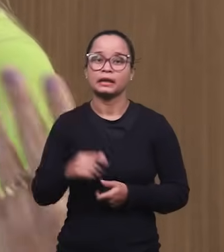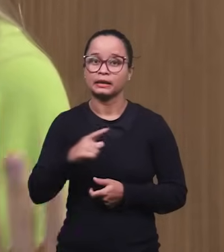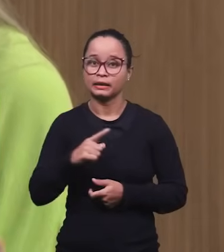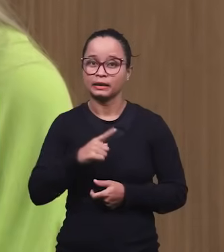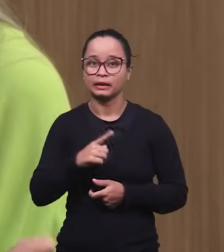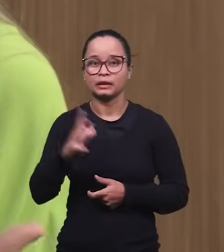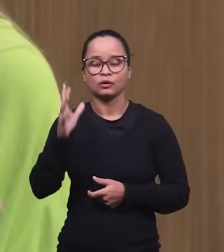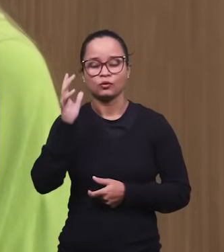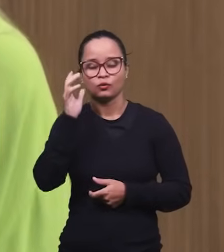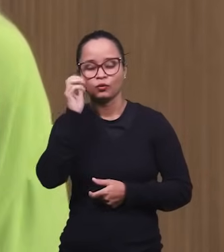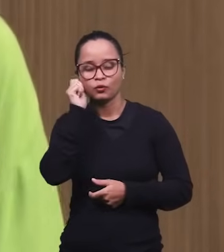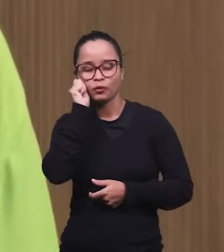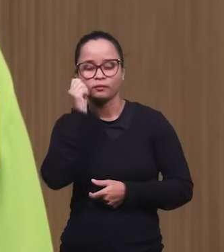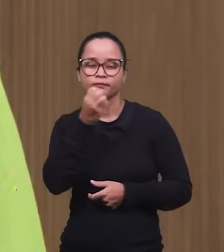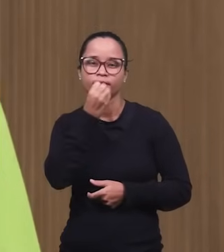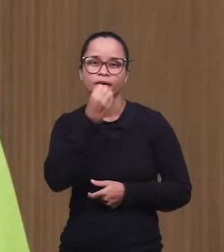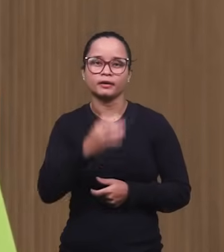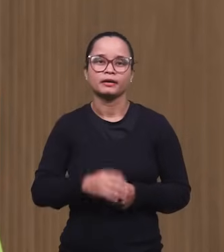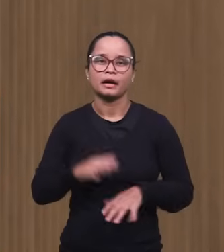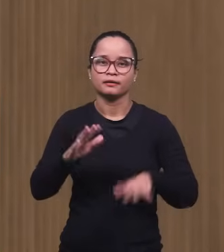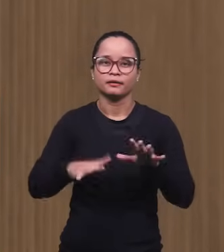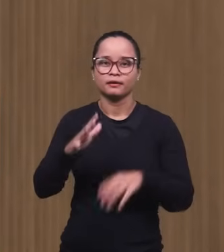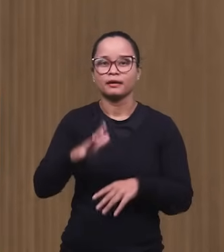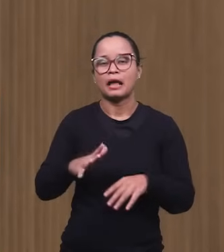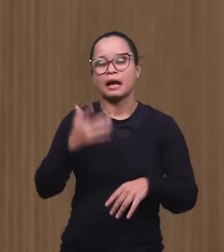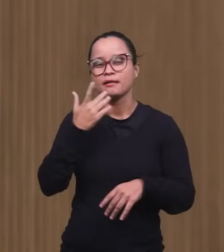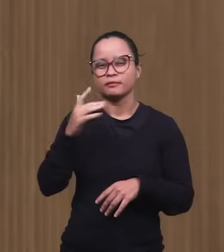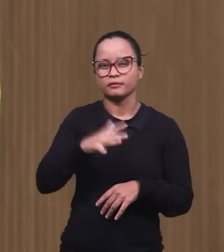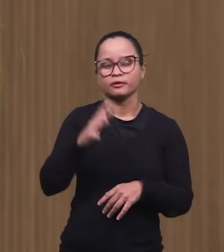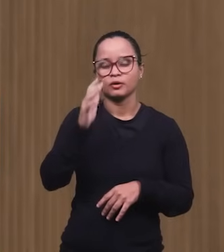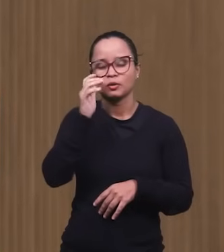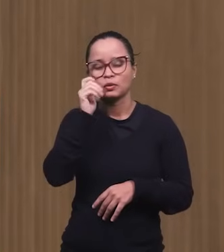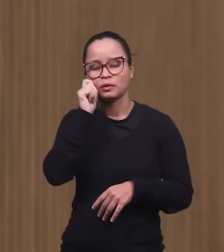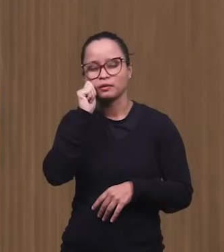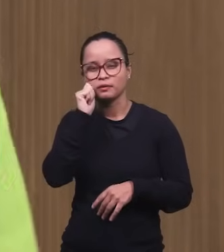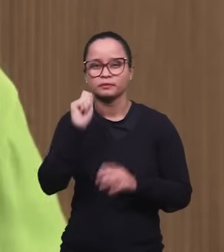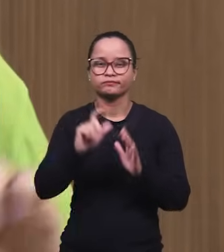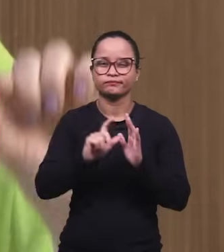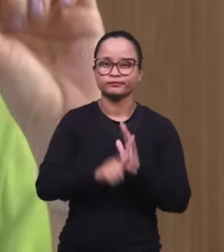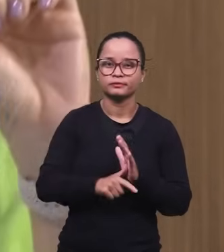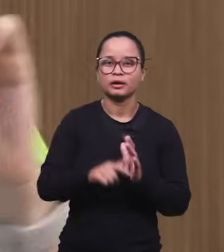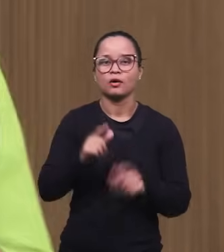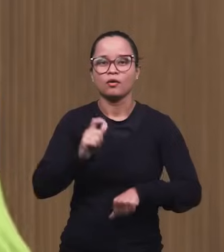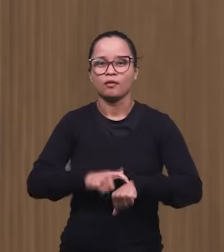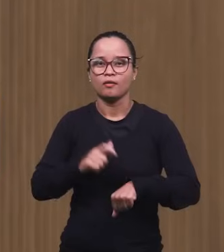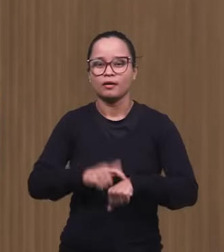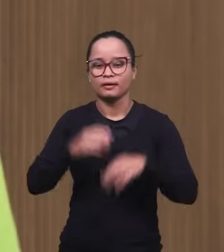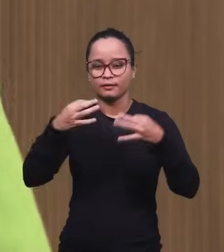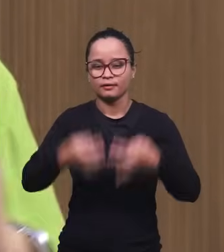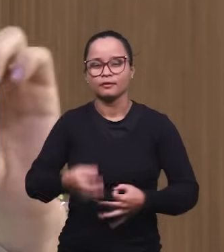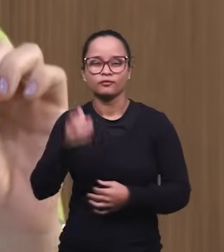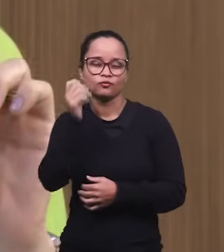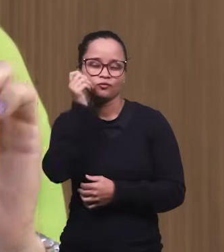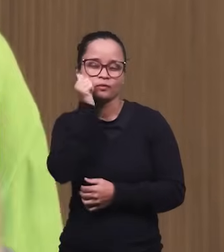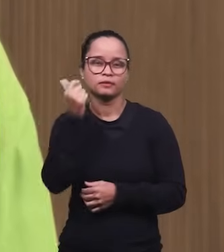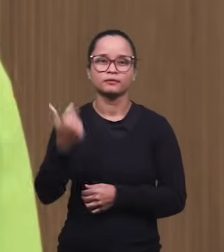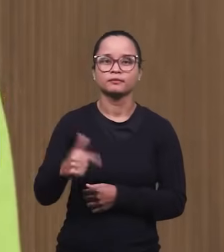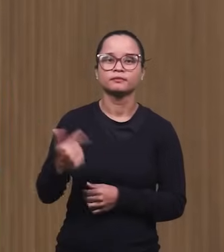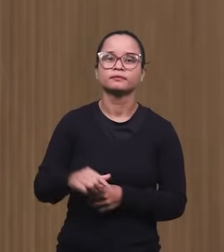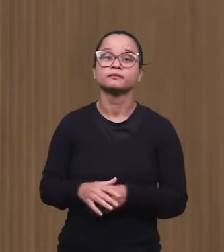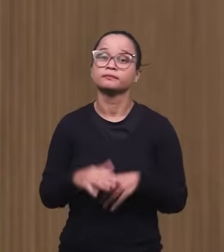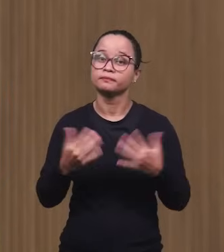sono adequado. Às vezes a criança que dorme muito tarde, que não tem um horário de sono regular, uma rotina de sono.